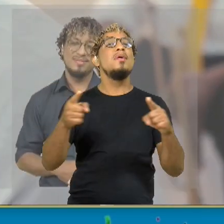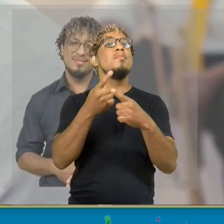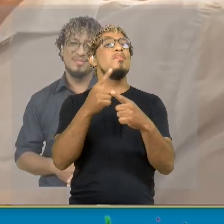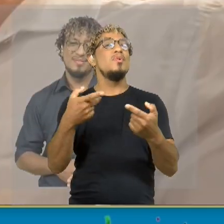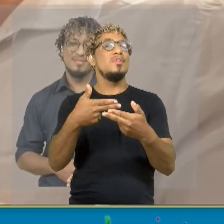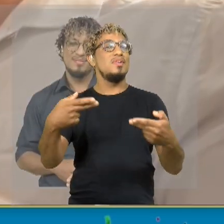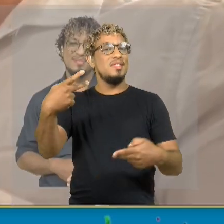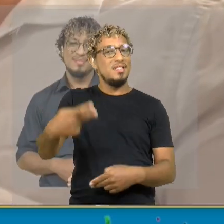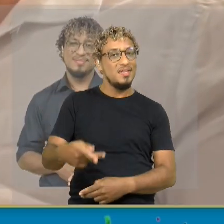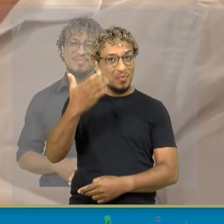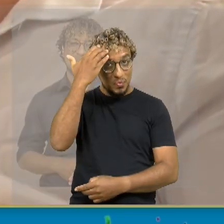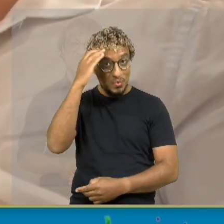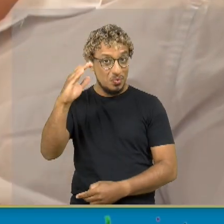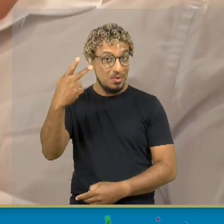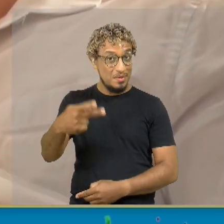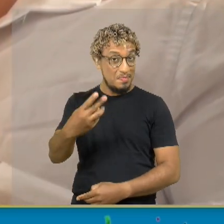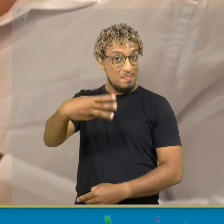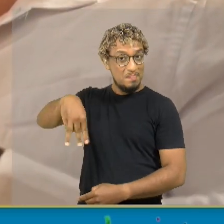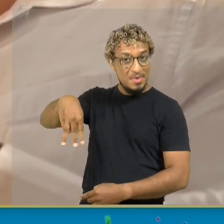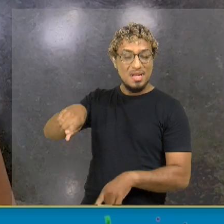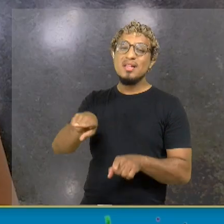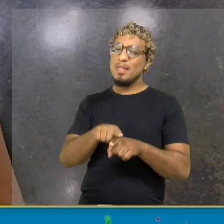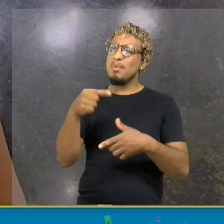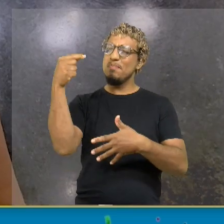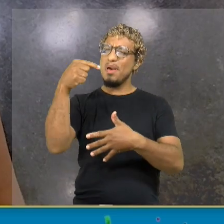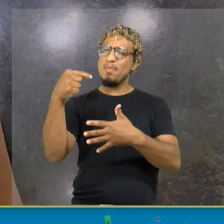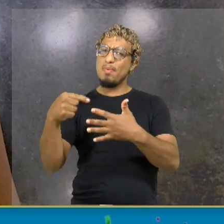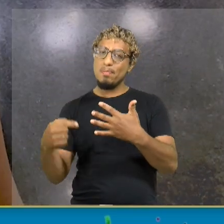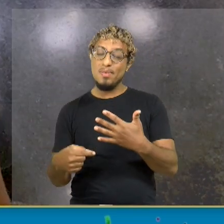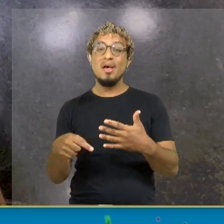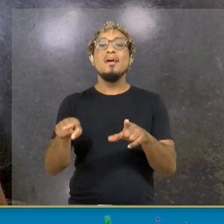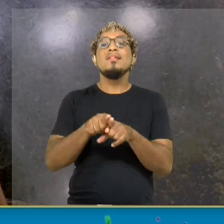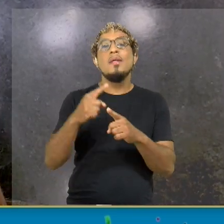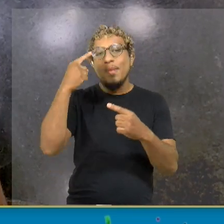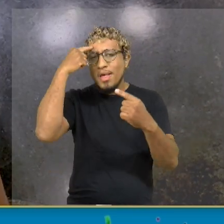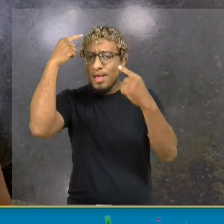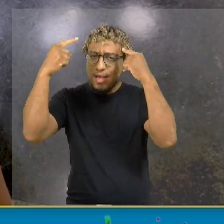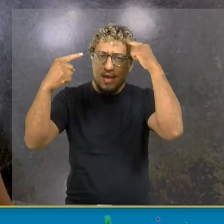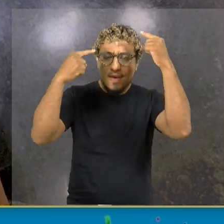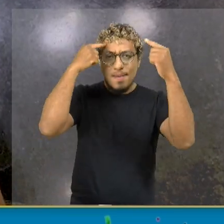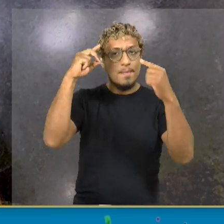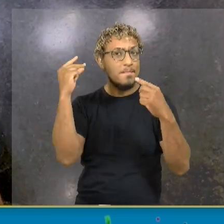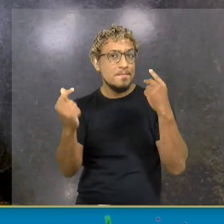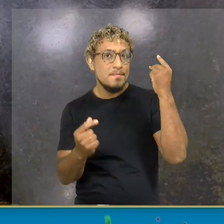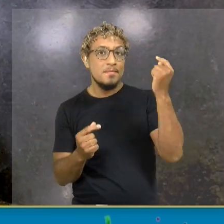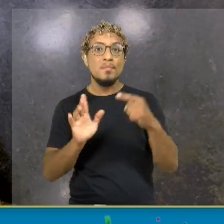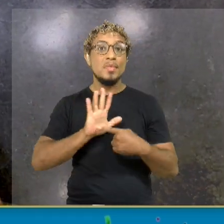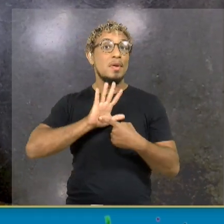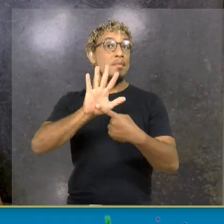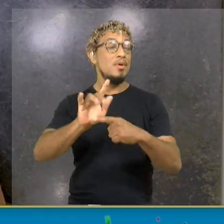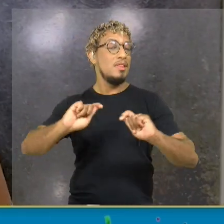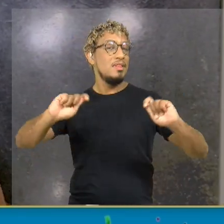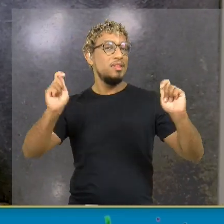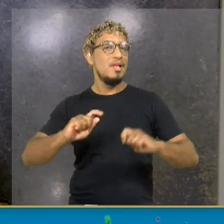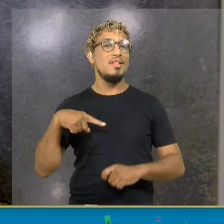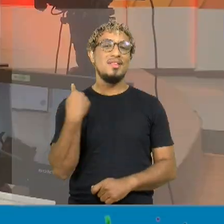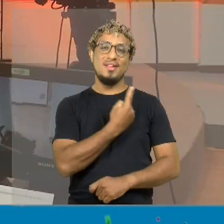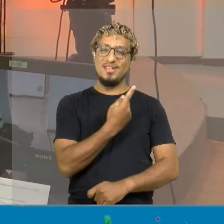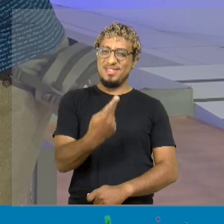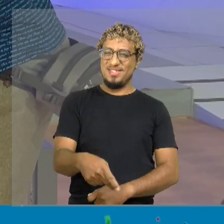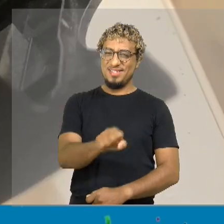produção cultural do Maranhão, além de outros quadros e muitas matérias criativas aqui, mostrando sempre o potencial da nossa São